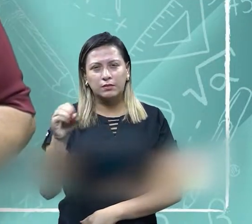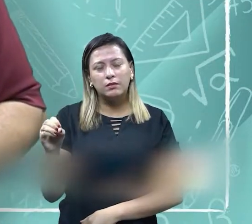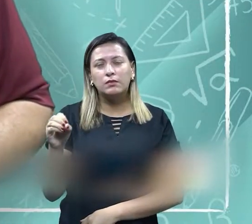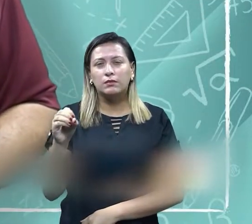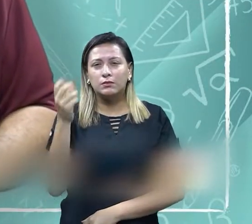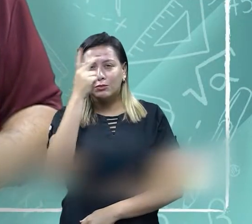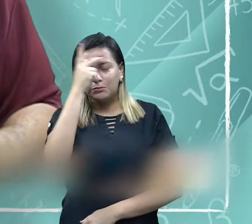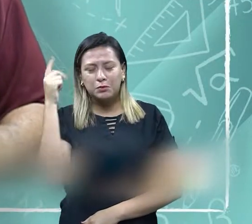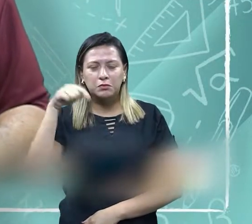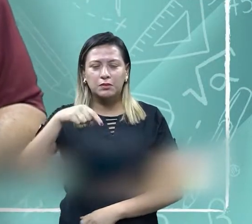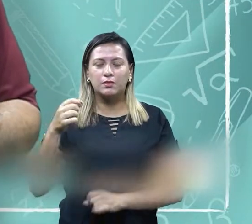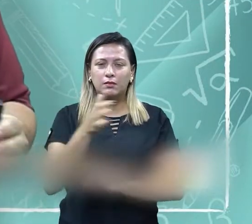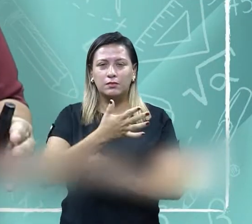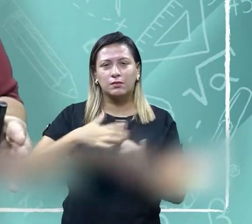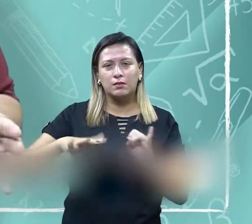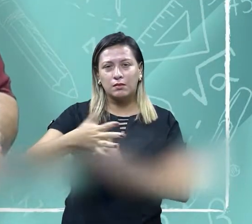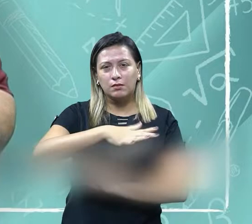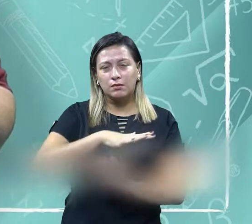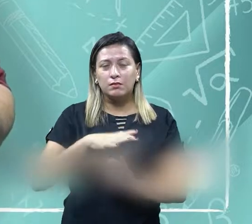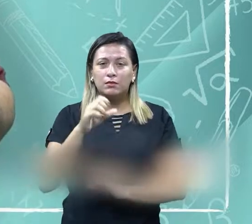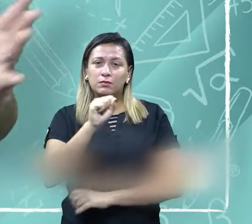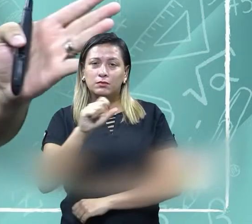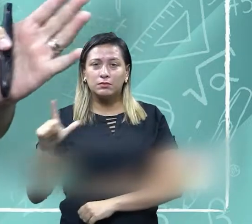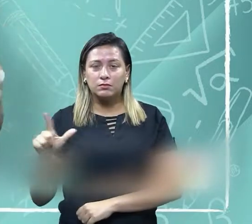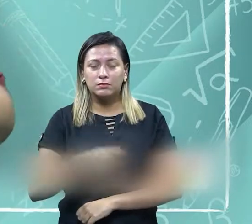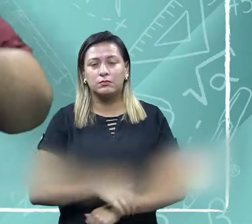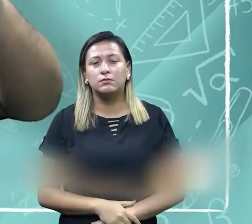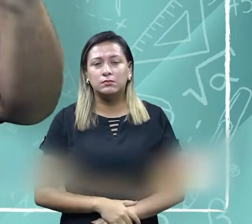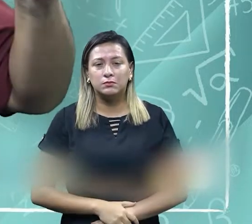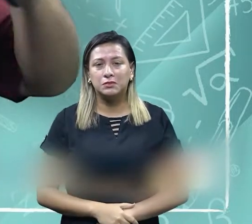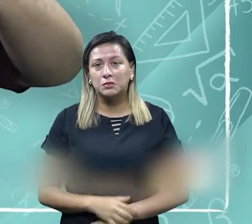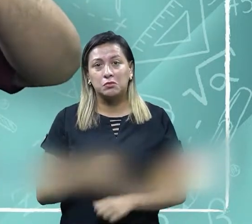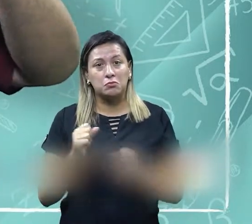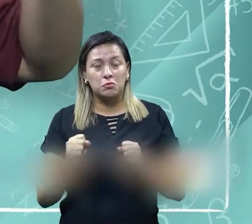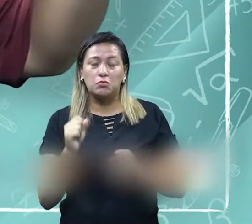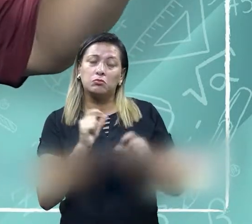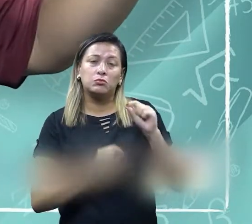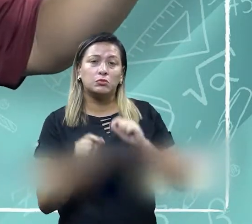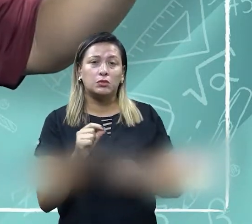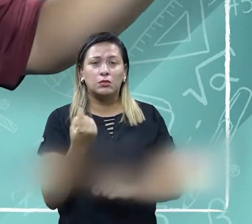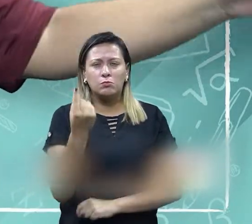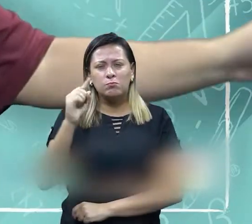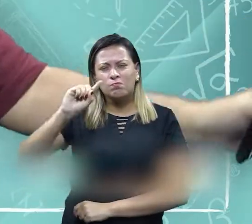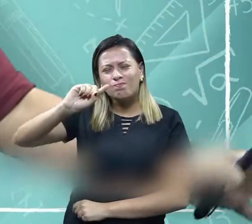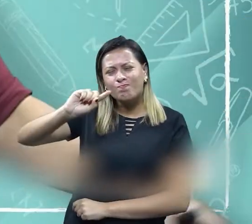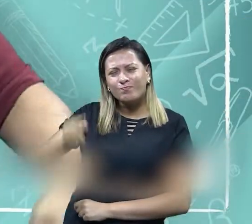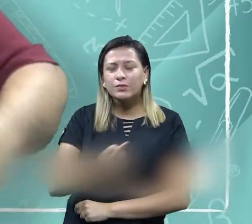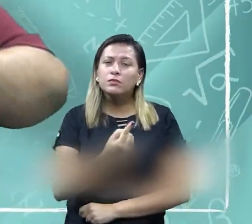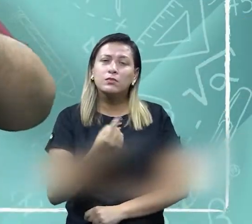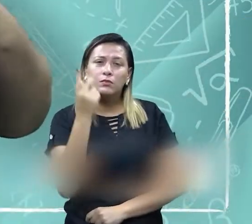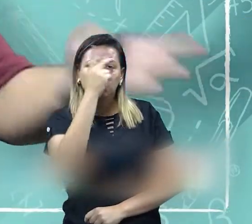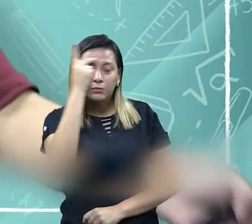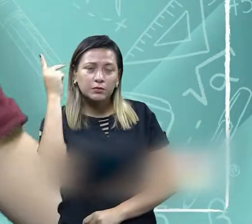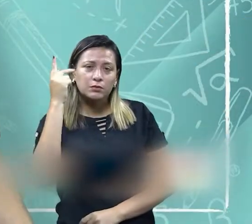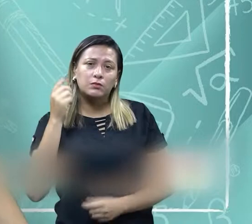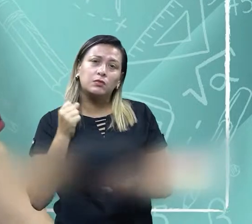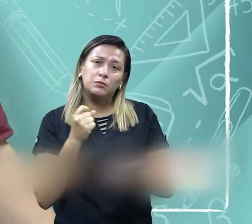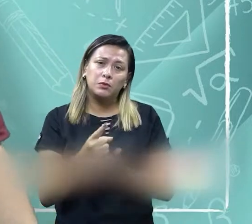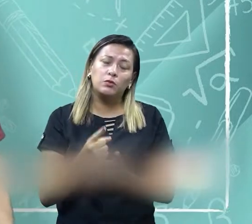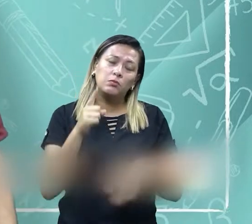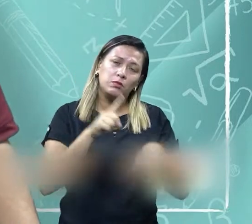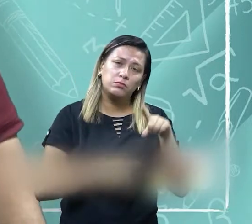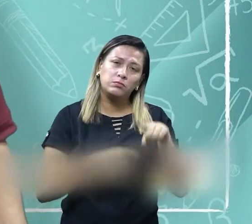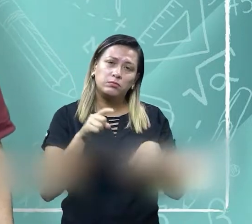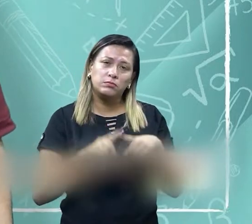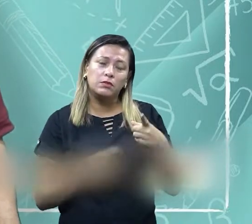Luís. Então, eu sei que pode ter no máximo 1 milhão de pessoas para consumir um tal